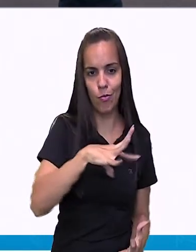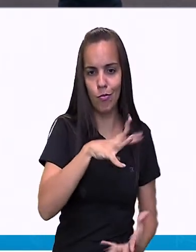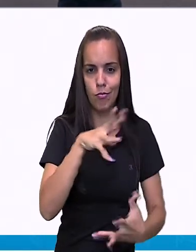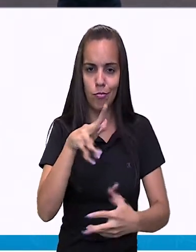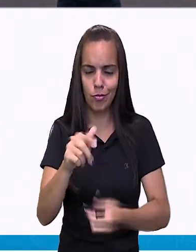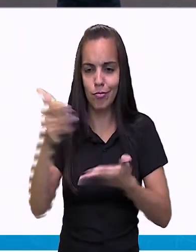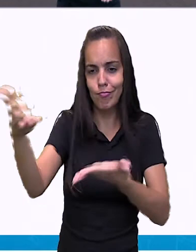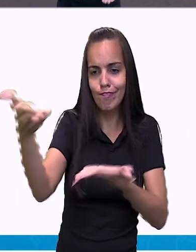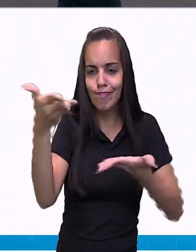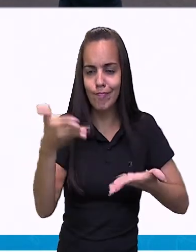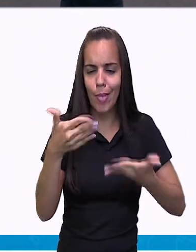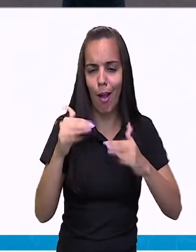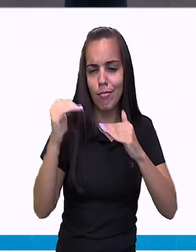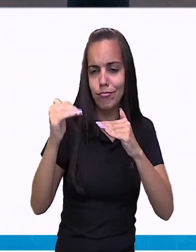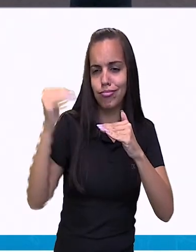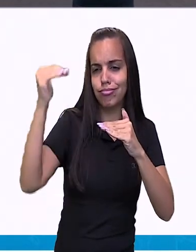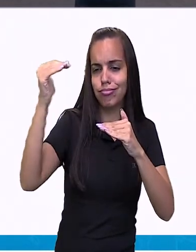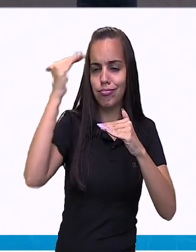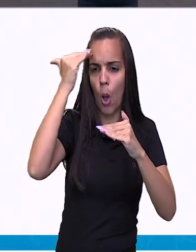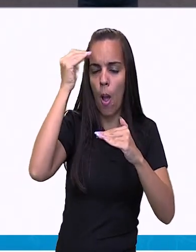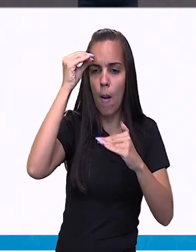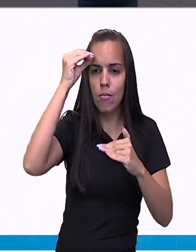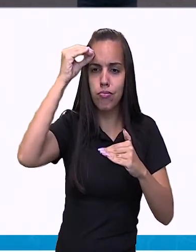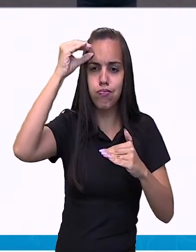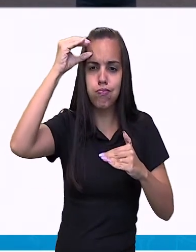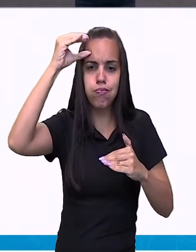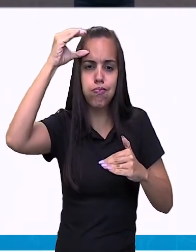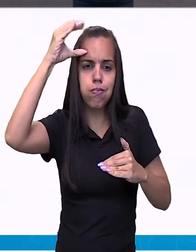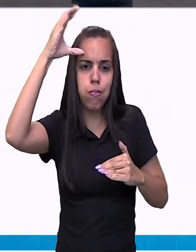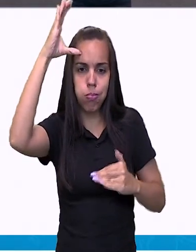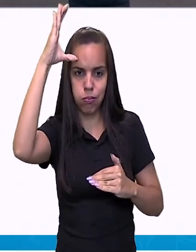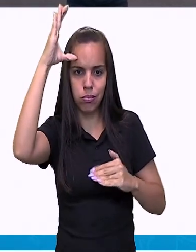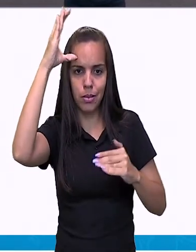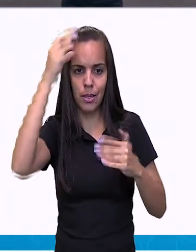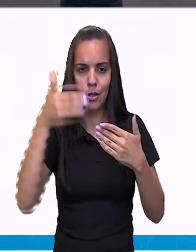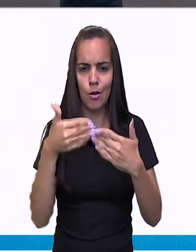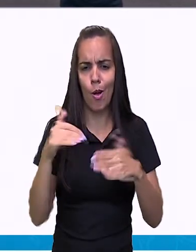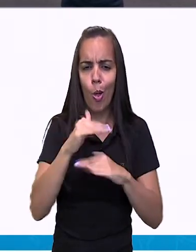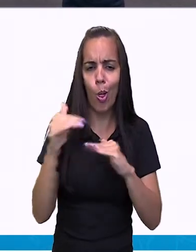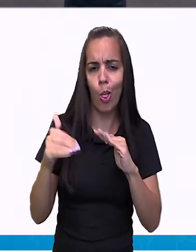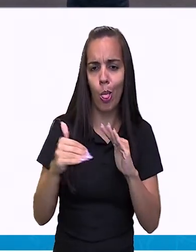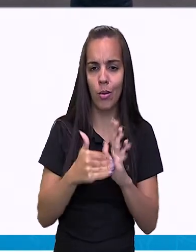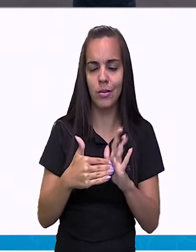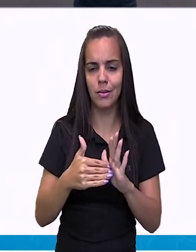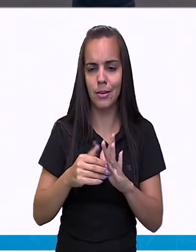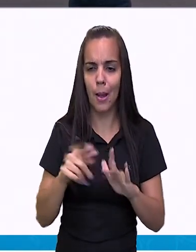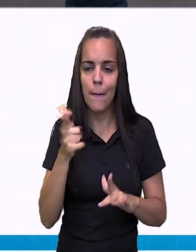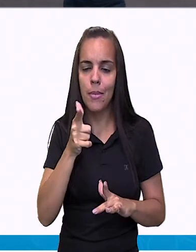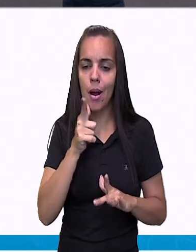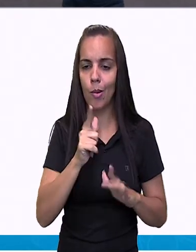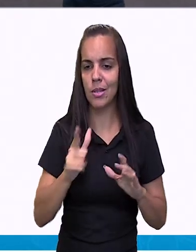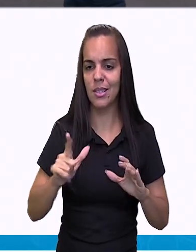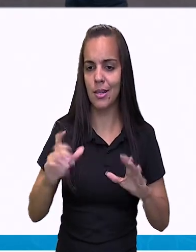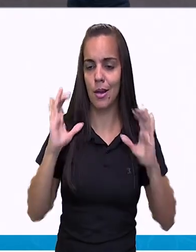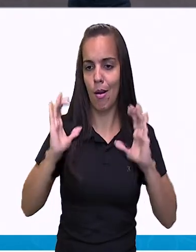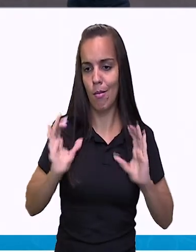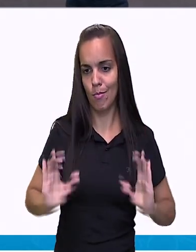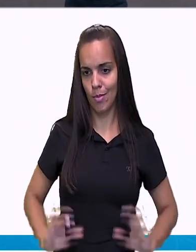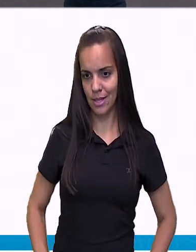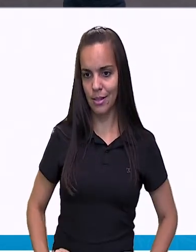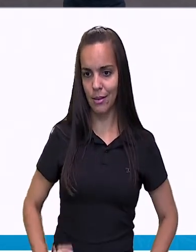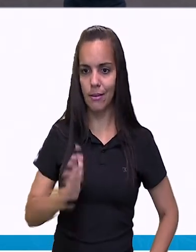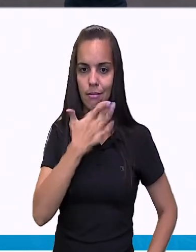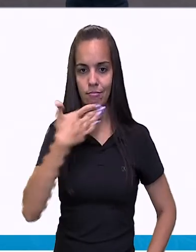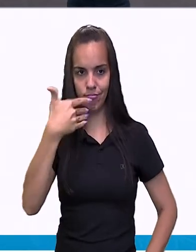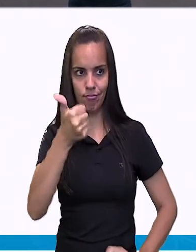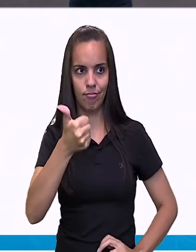ao crescimento e, sobretudo, exercendo a nossa cidadania. É um momento aqui de refletir,